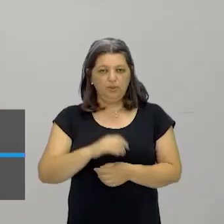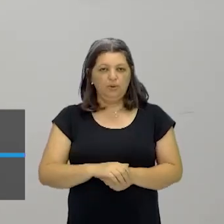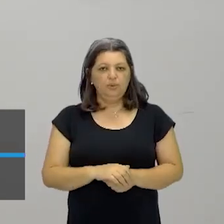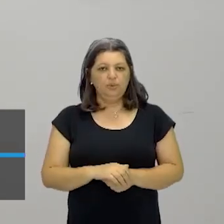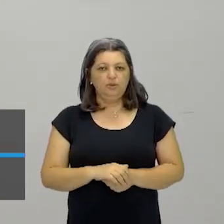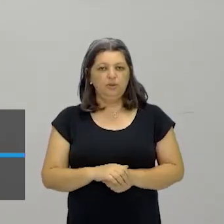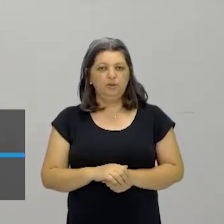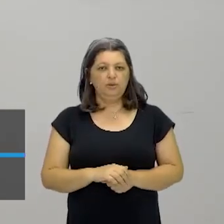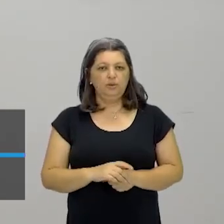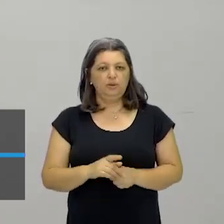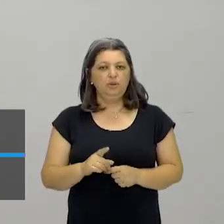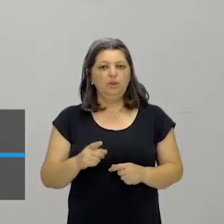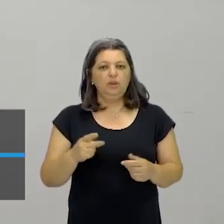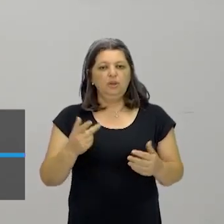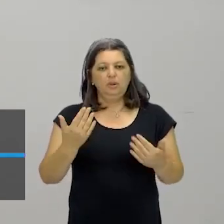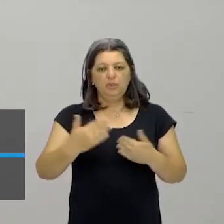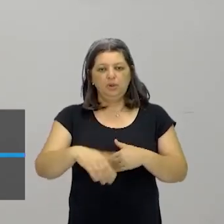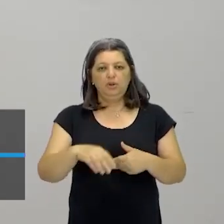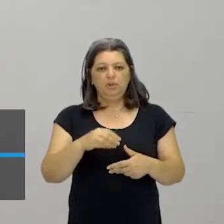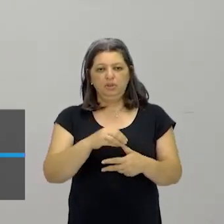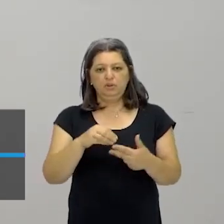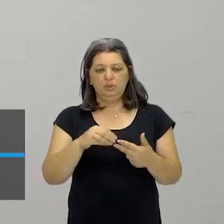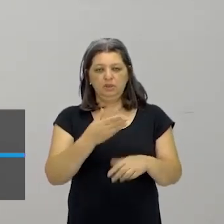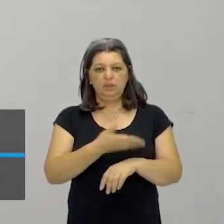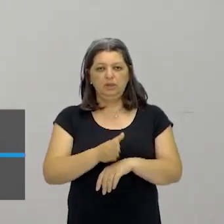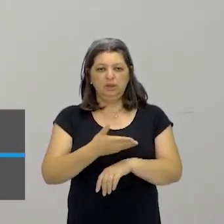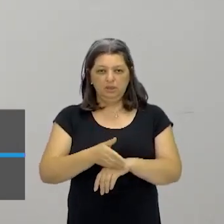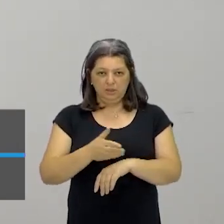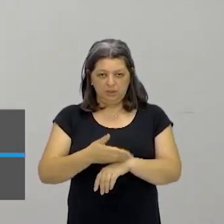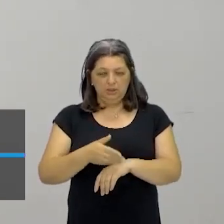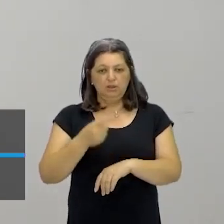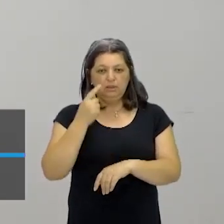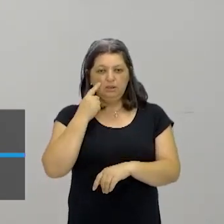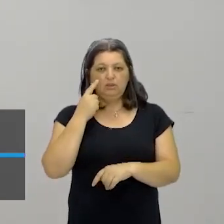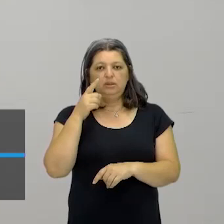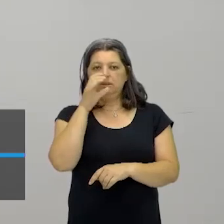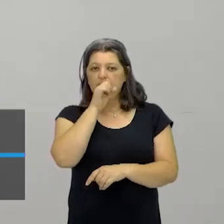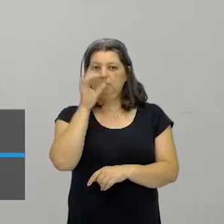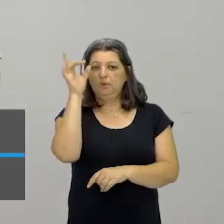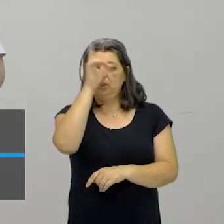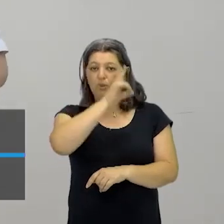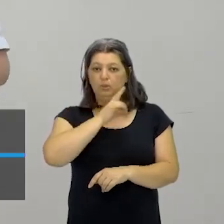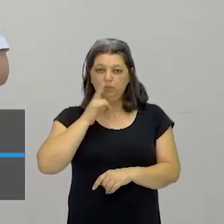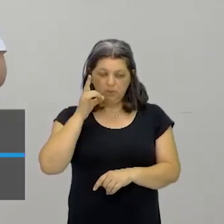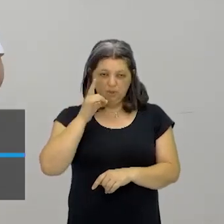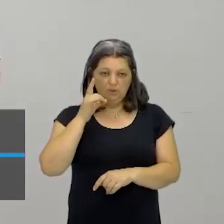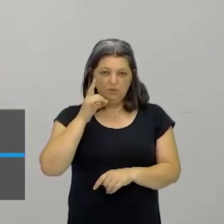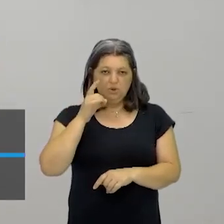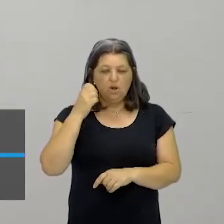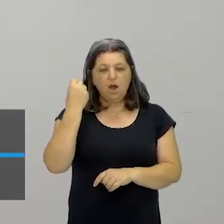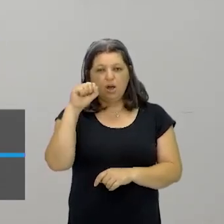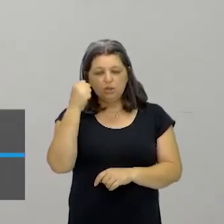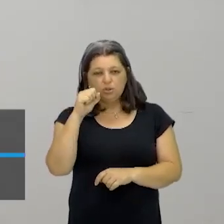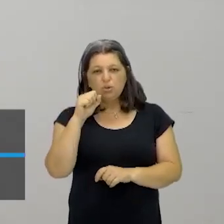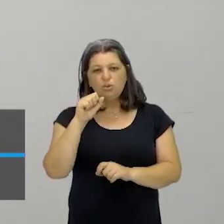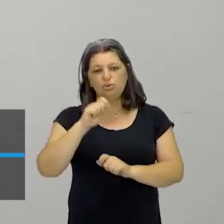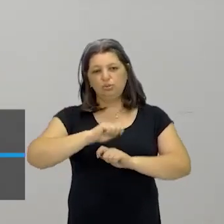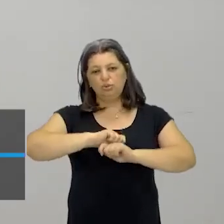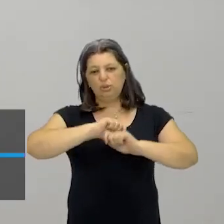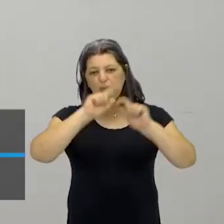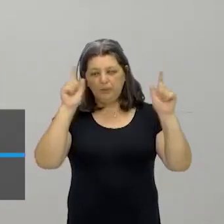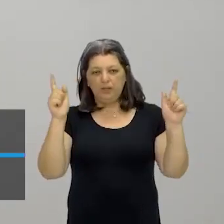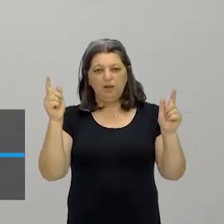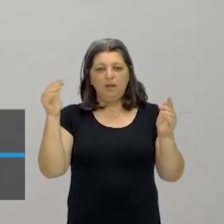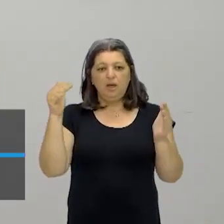tem aí aulas do Enem Uma bateria no sábado, uma bateria no domingo Começando às 8h40 da manhã e indo até às 11h45